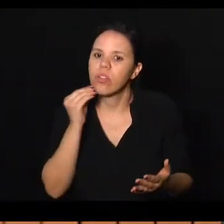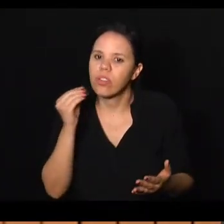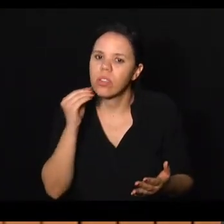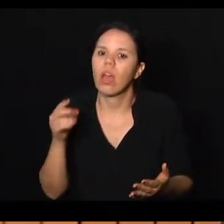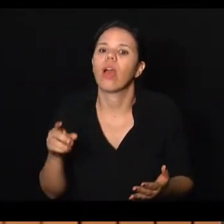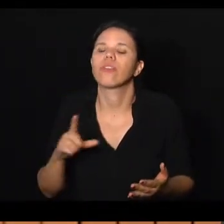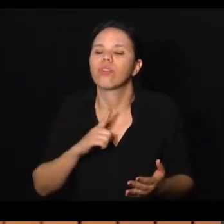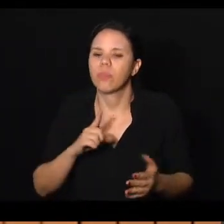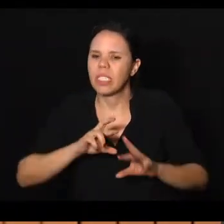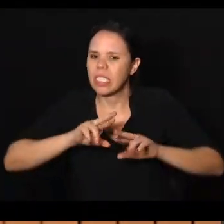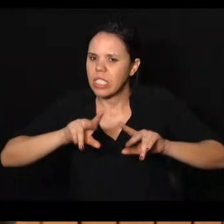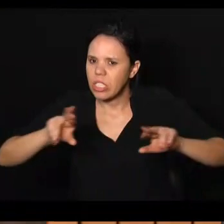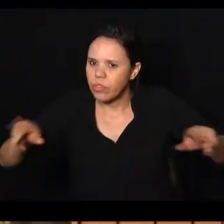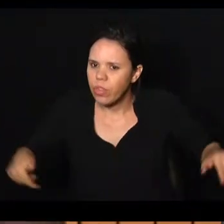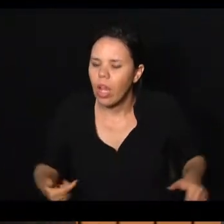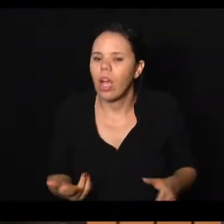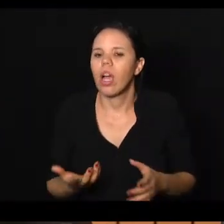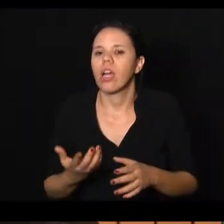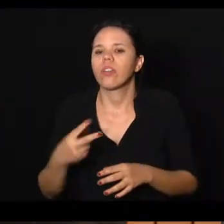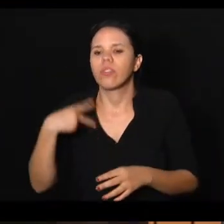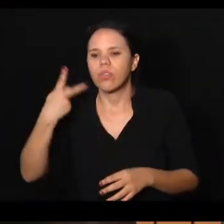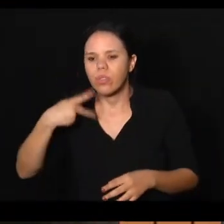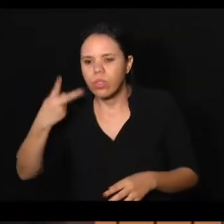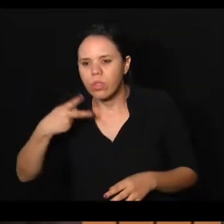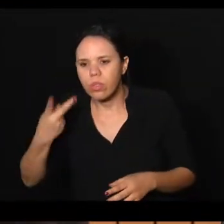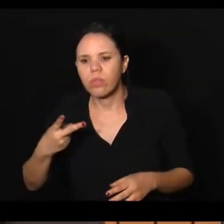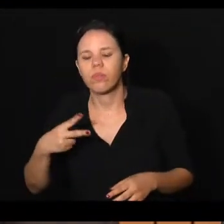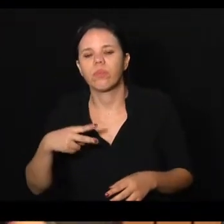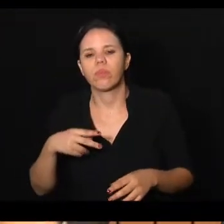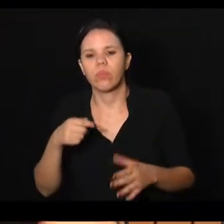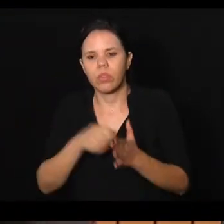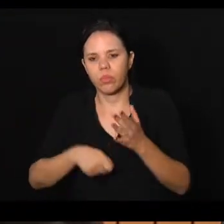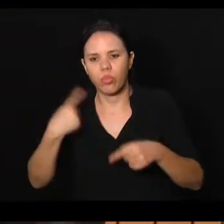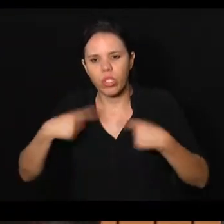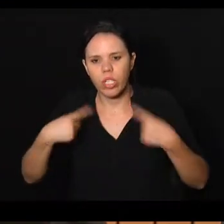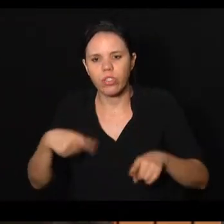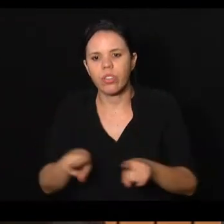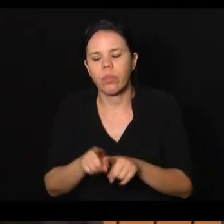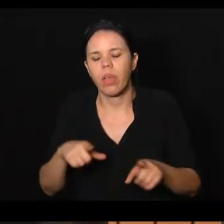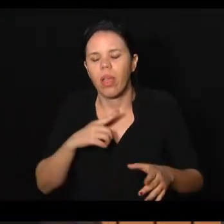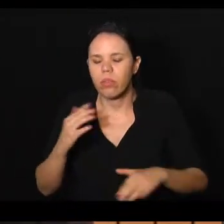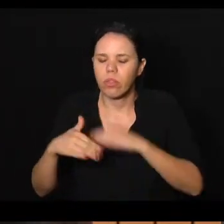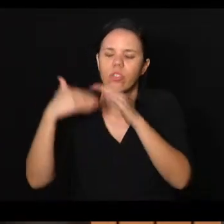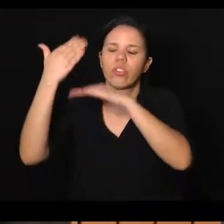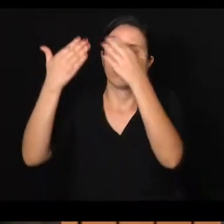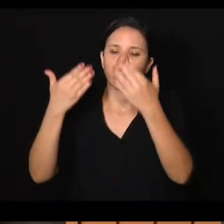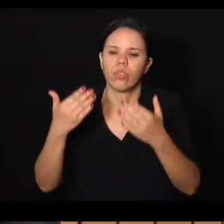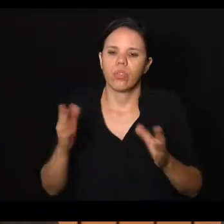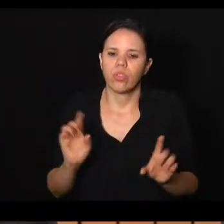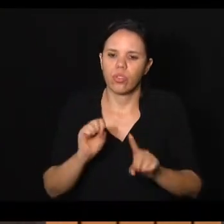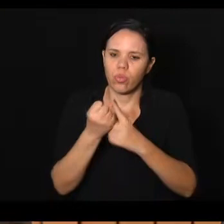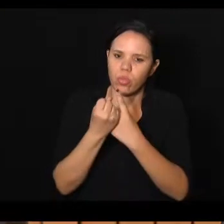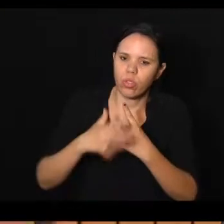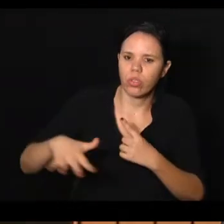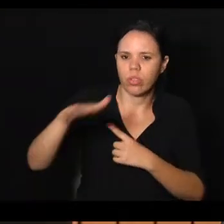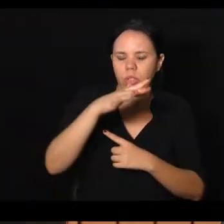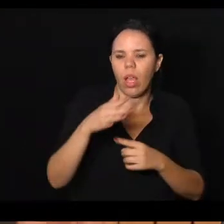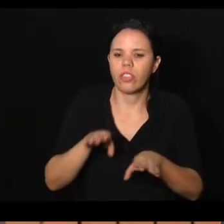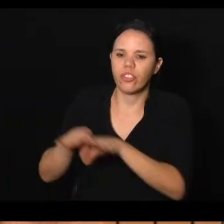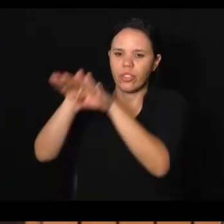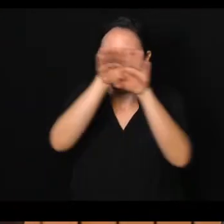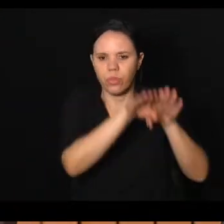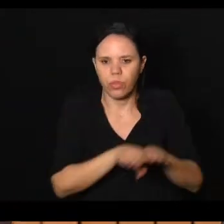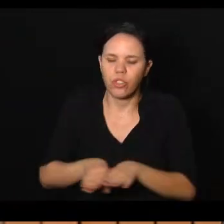Precisamos de mais mulheres no parlamento. É isso que nós queremos. Construir uma sociedade igual, igualdade de direitos